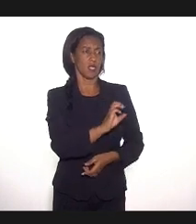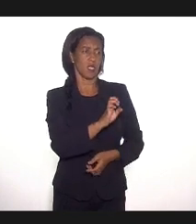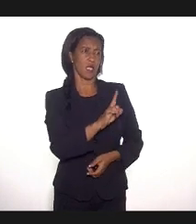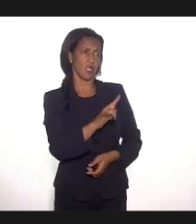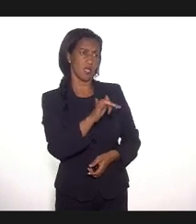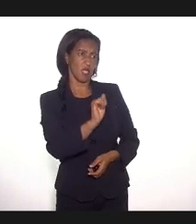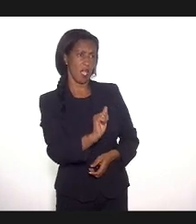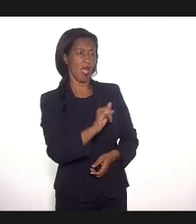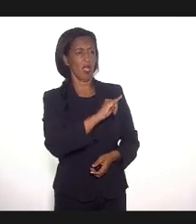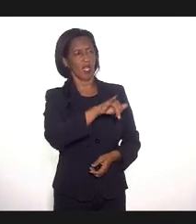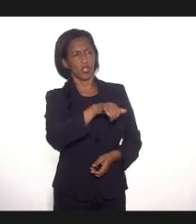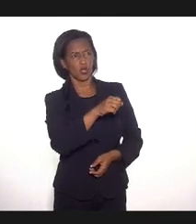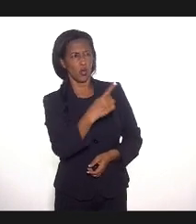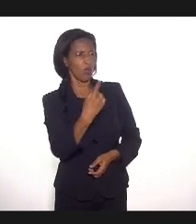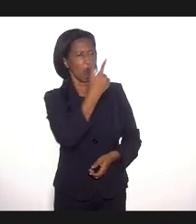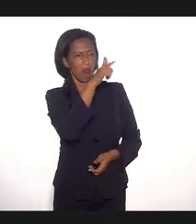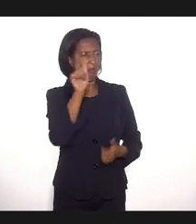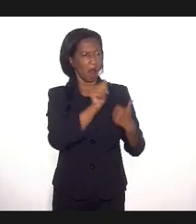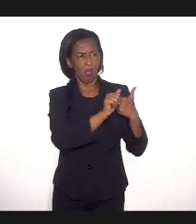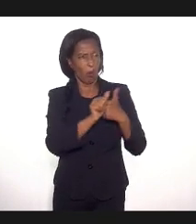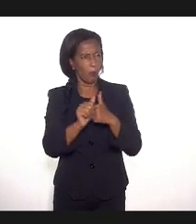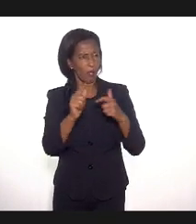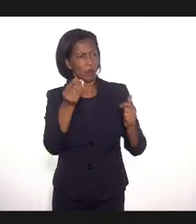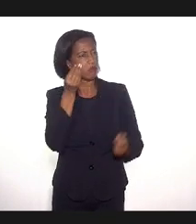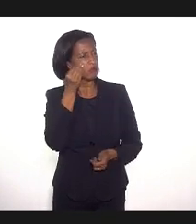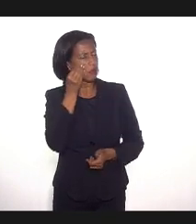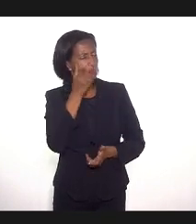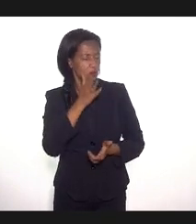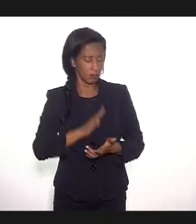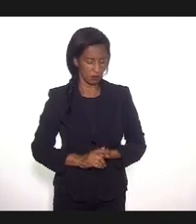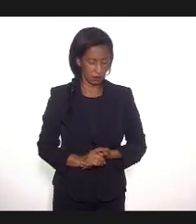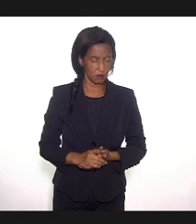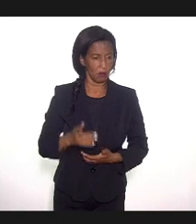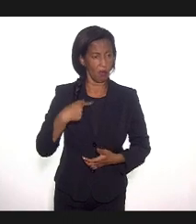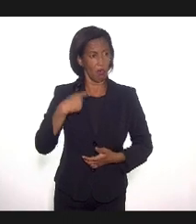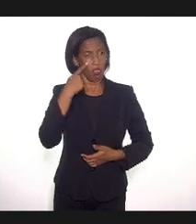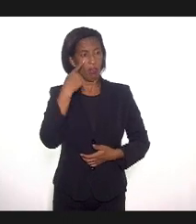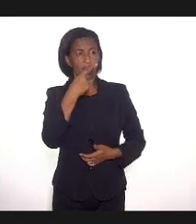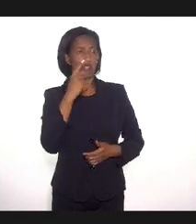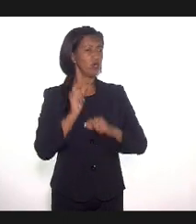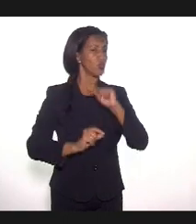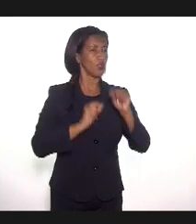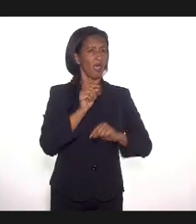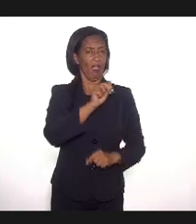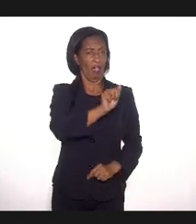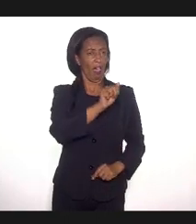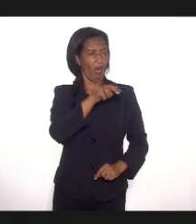Célia, Jordão, quem mais está nos acompanhando. Eu vejo o seguinte...